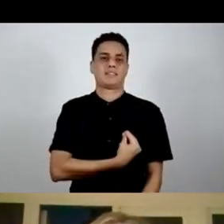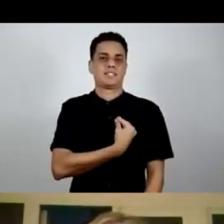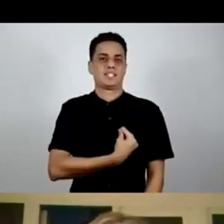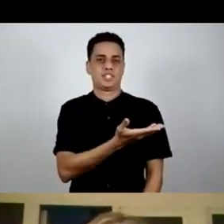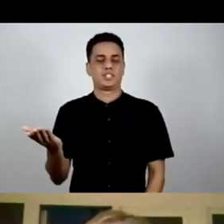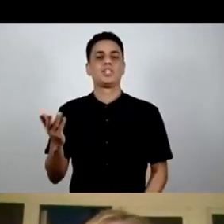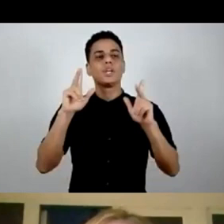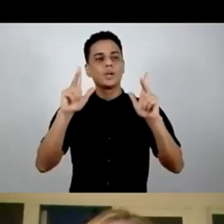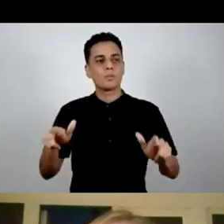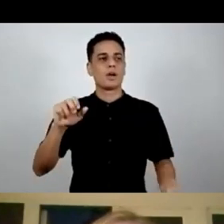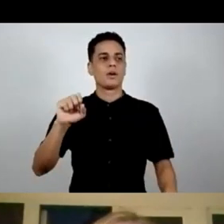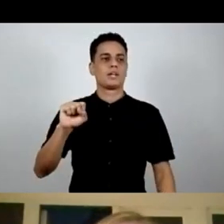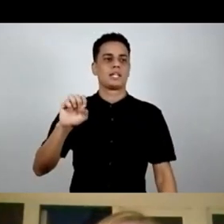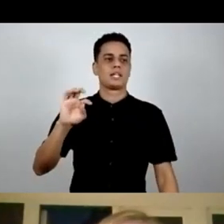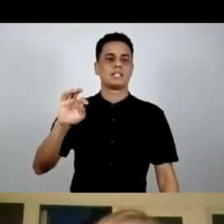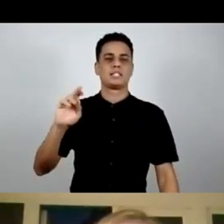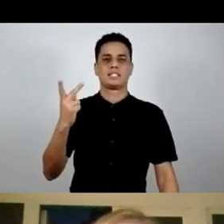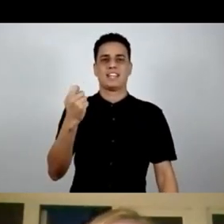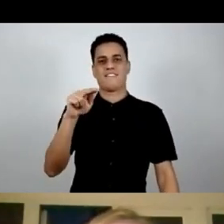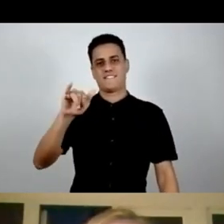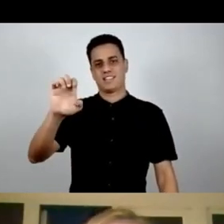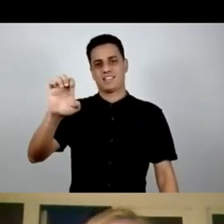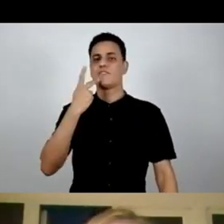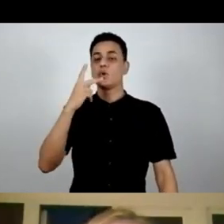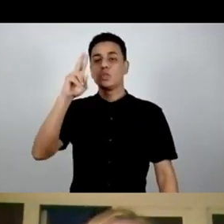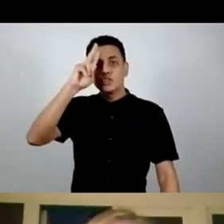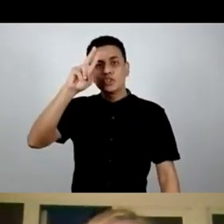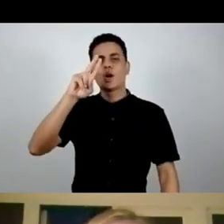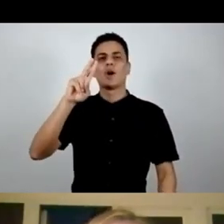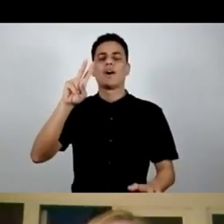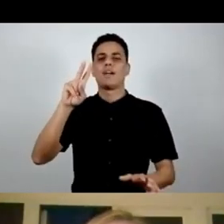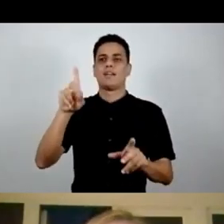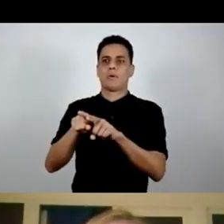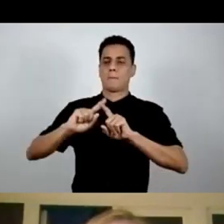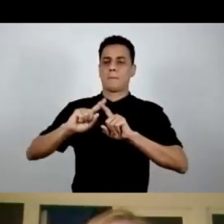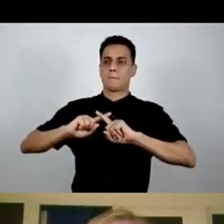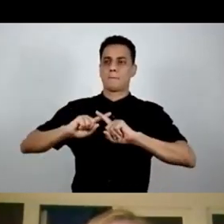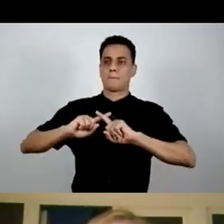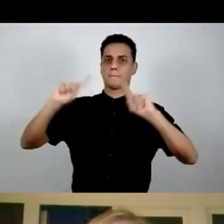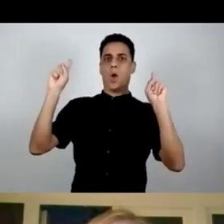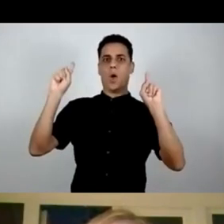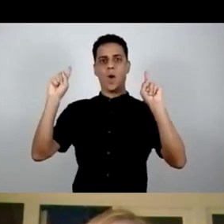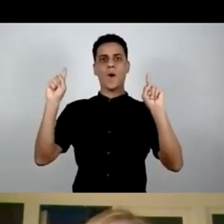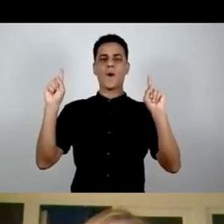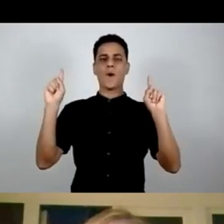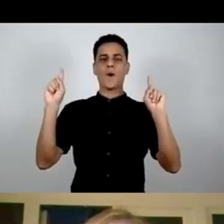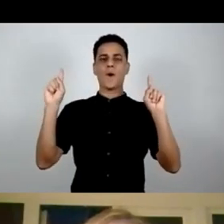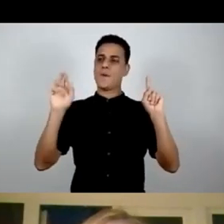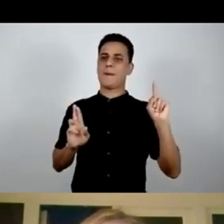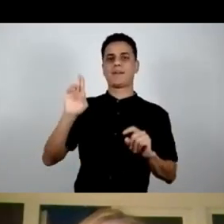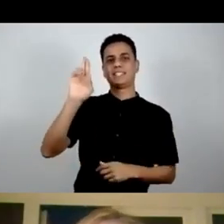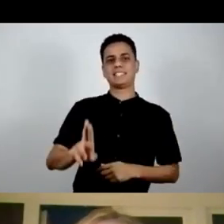Stephanie diz, quando diz que histórias dos dissidentes, que muitas vezes são representação da liberdade de